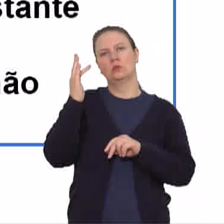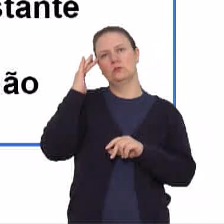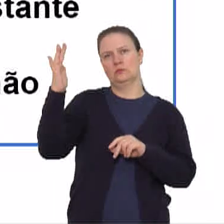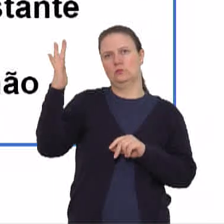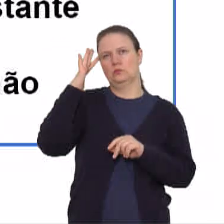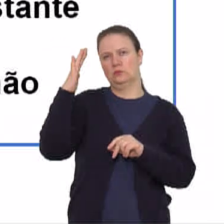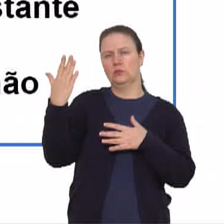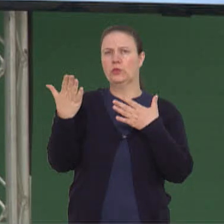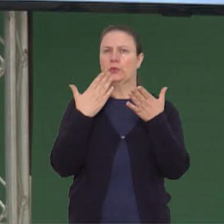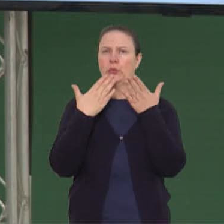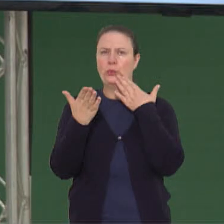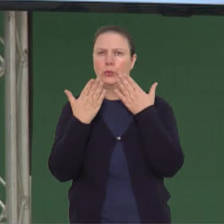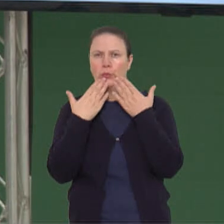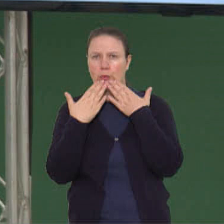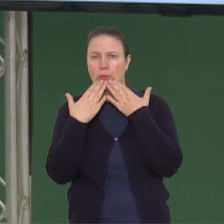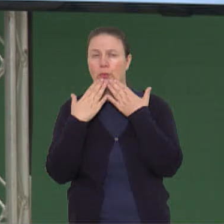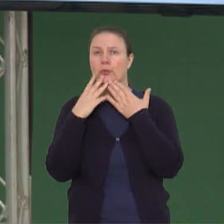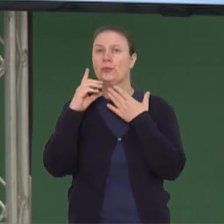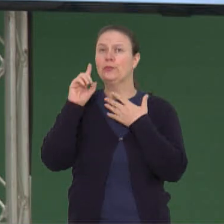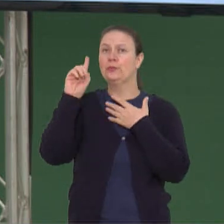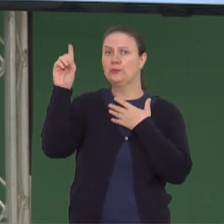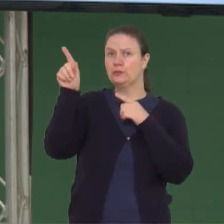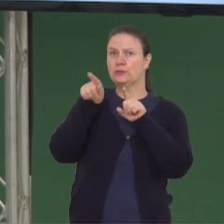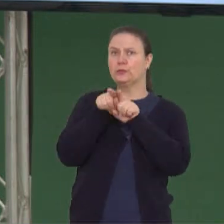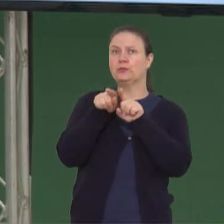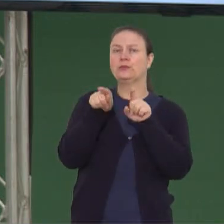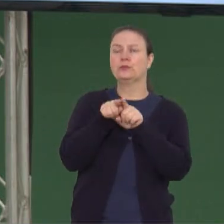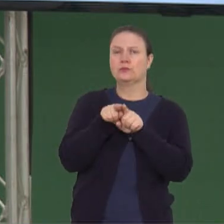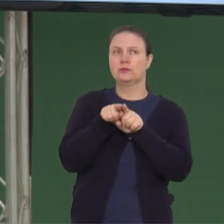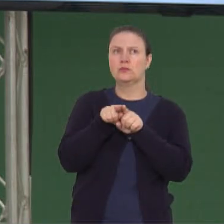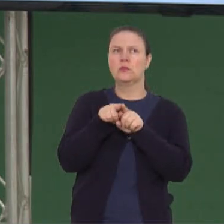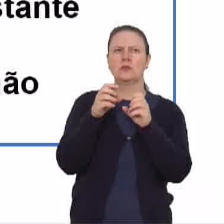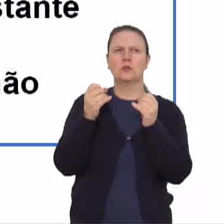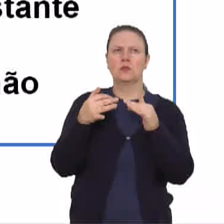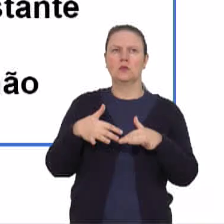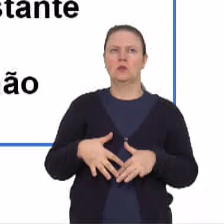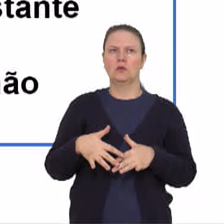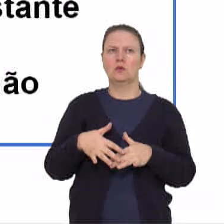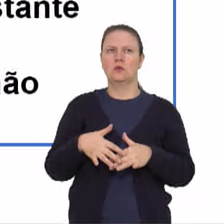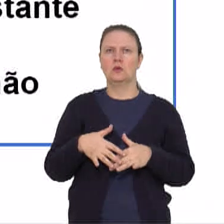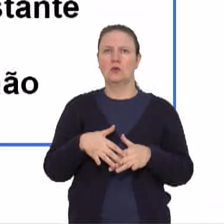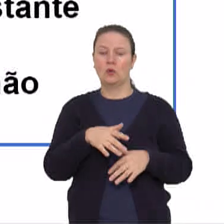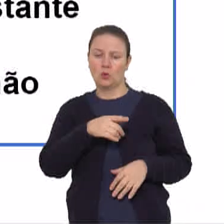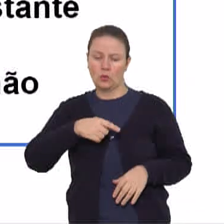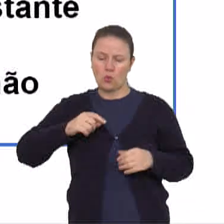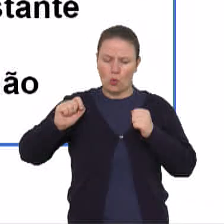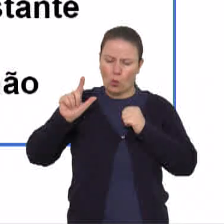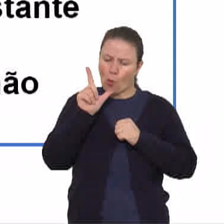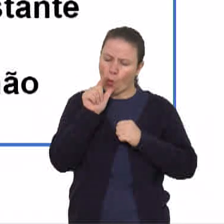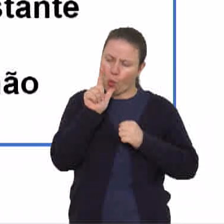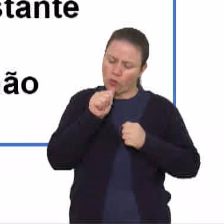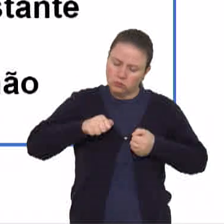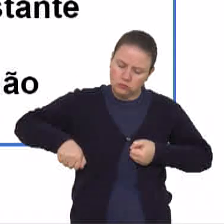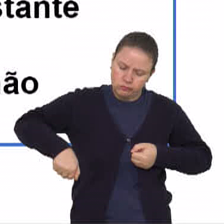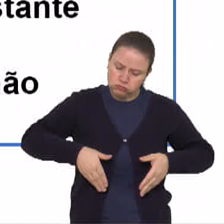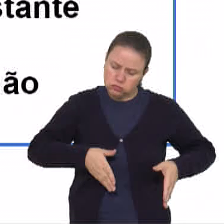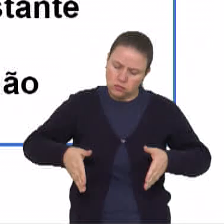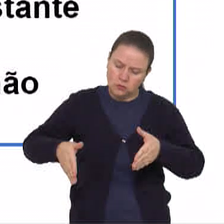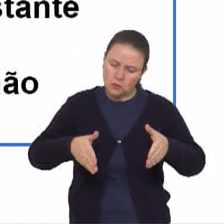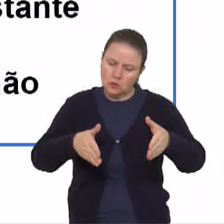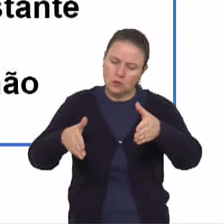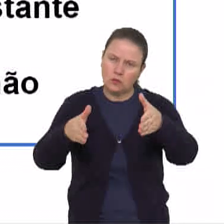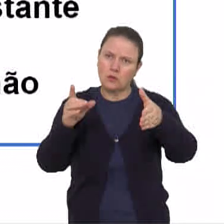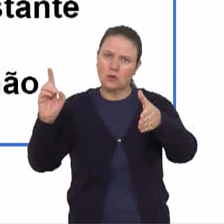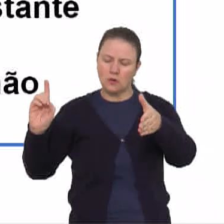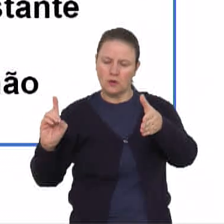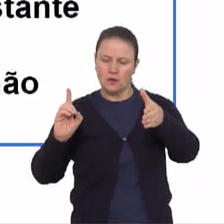Heráclito. Diz o fragmento 49A de Heráclito: nos mesmos rios entramos e